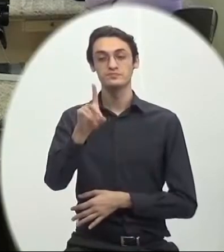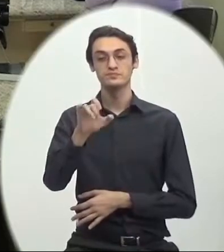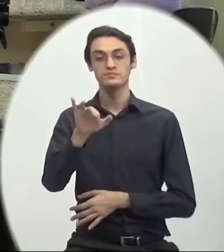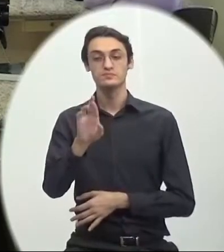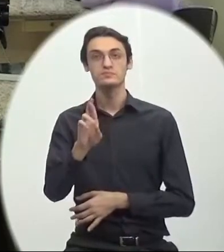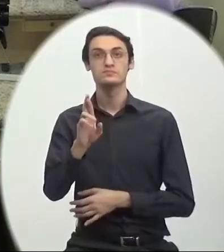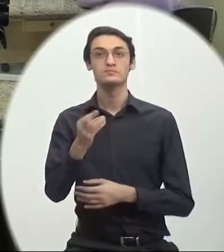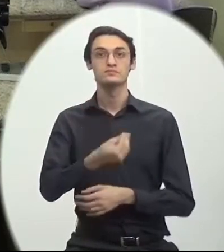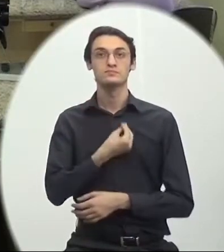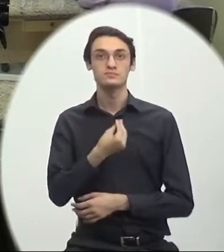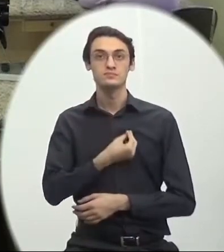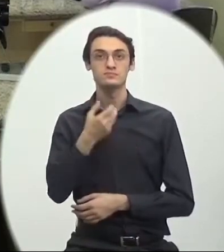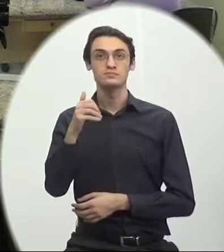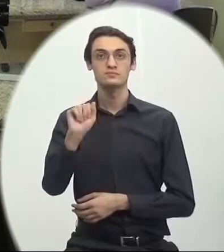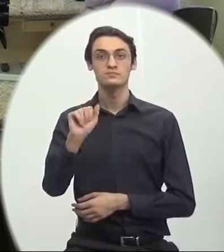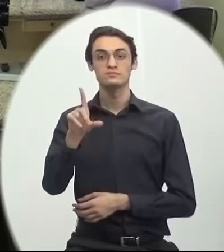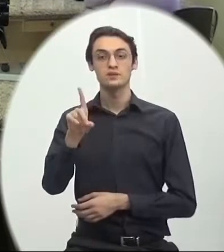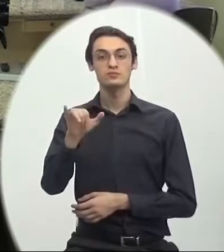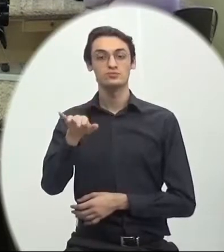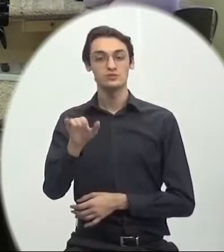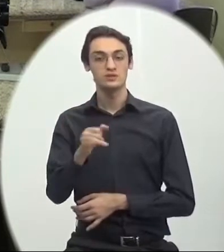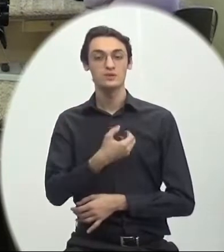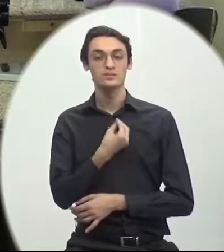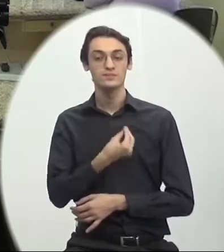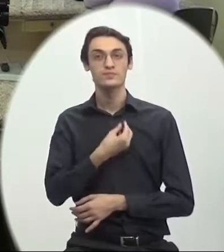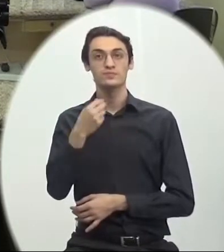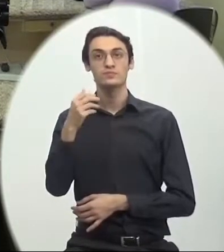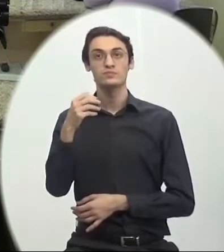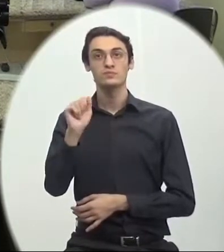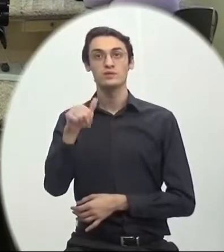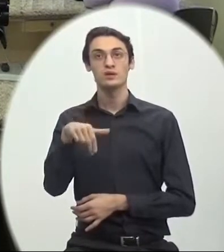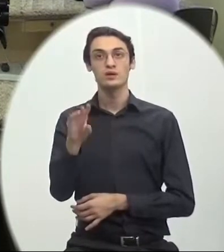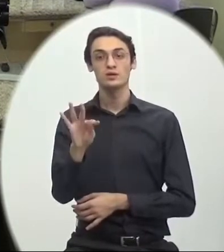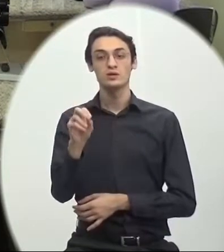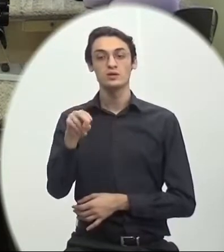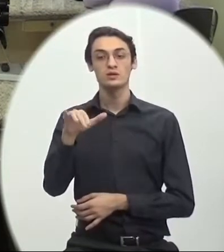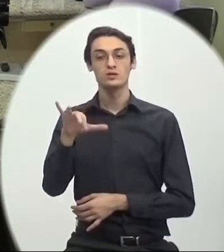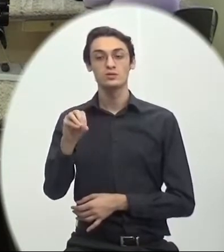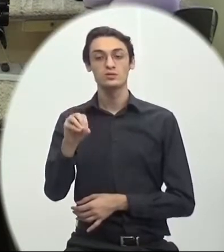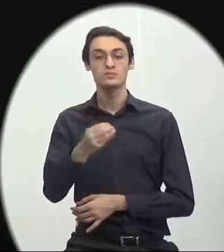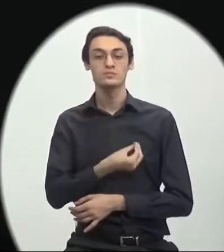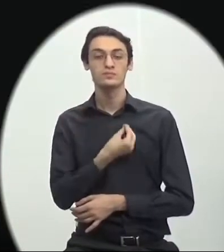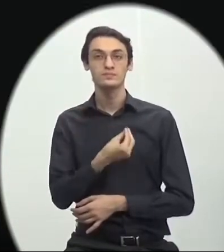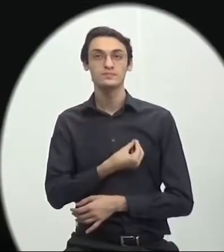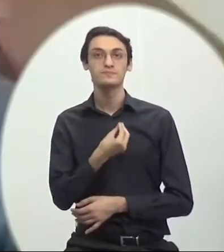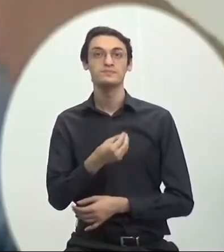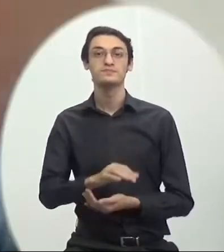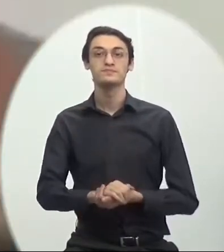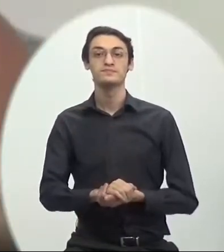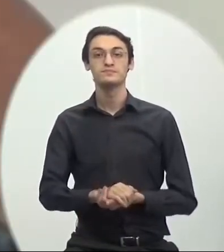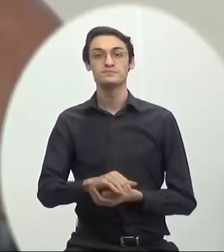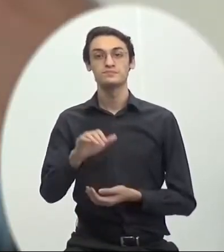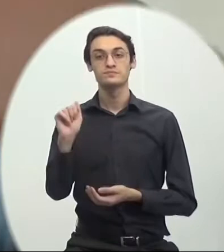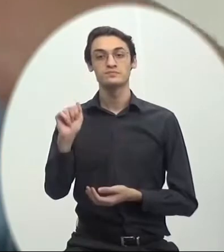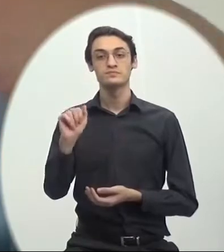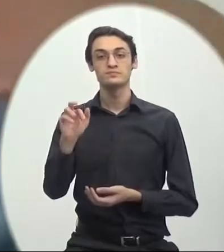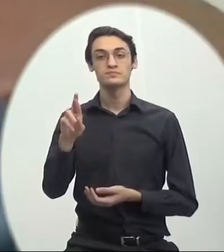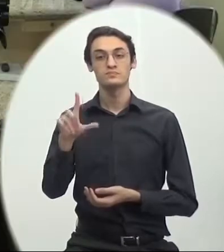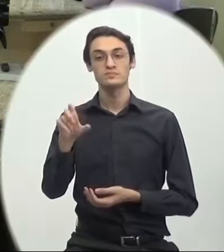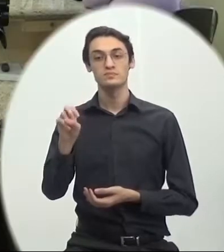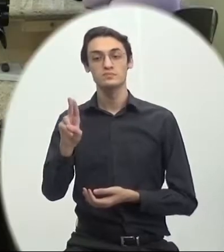Norato, presente. Vereador Odinei Potelec, presente. Vereador Antônio Manuel, presente. Presente. Vereadora Leuda